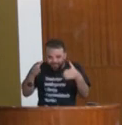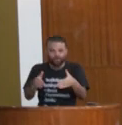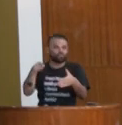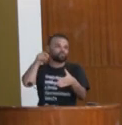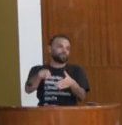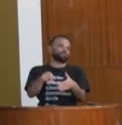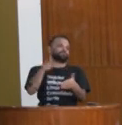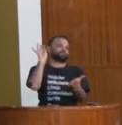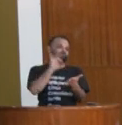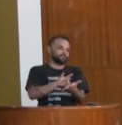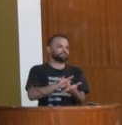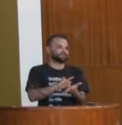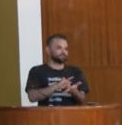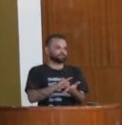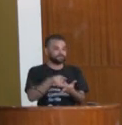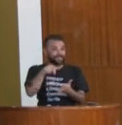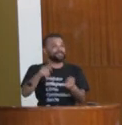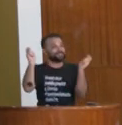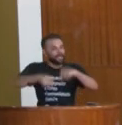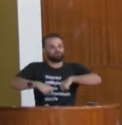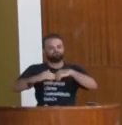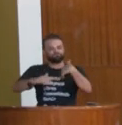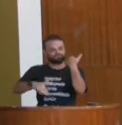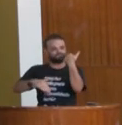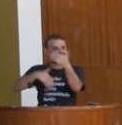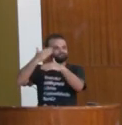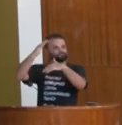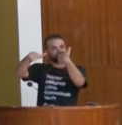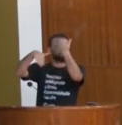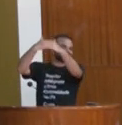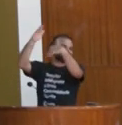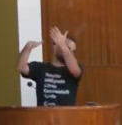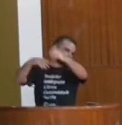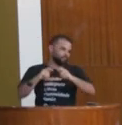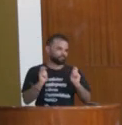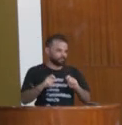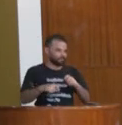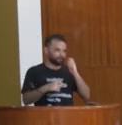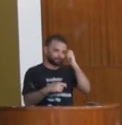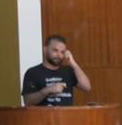e elas poderem avançar cada dia dentro da sua profissão.